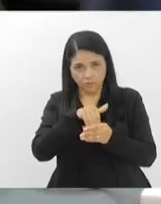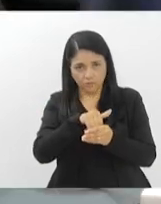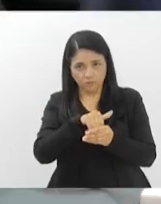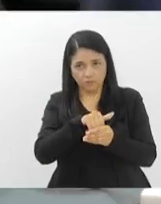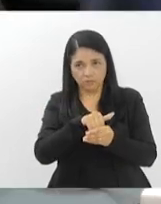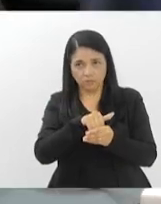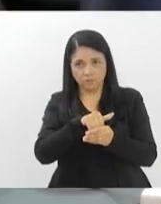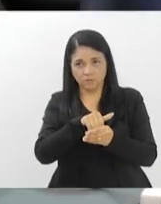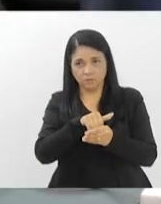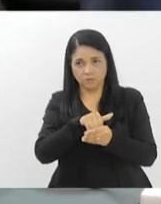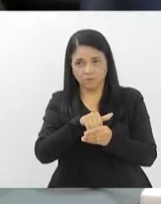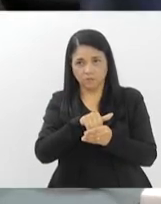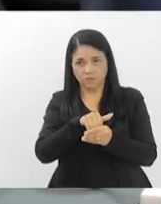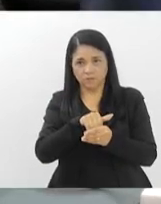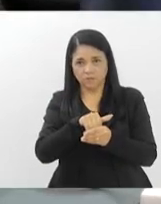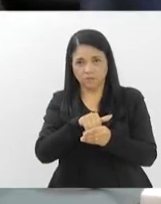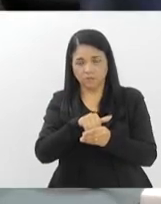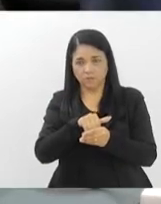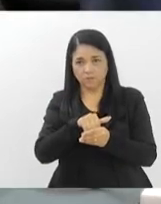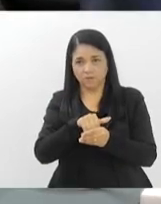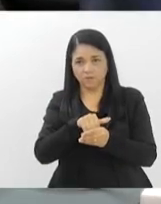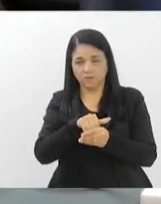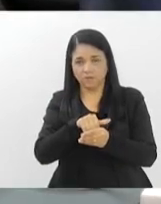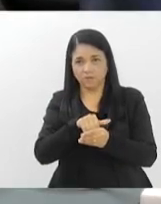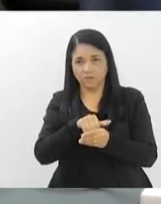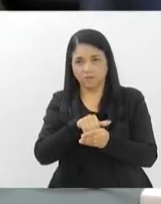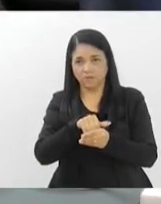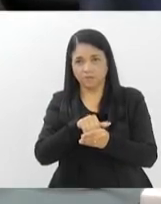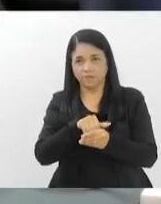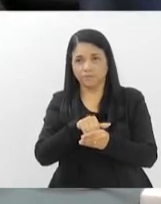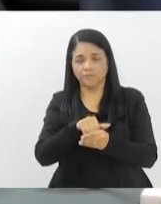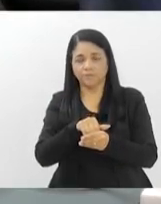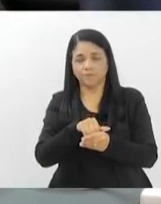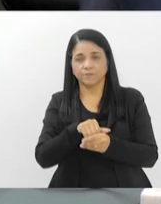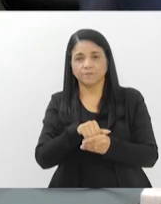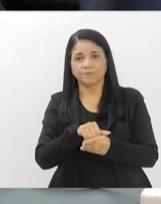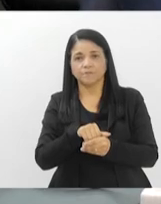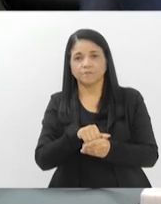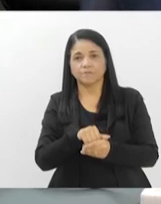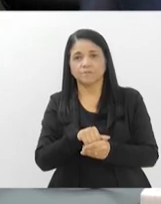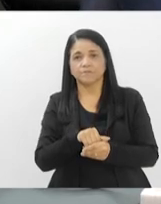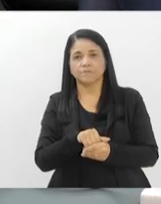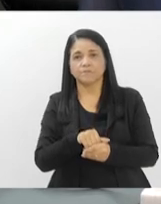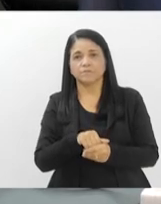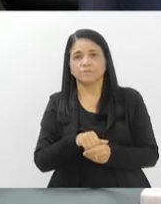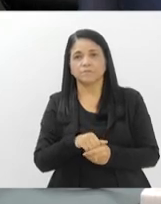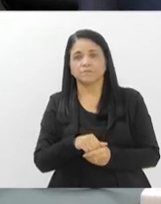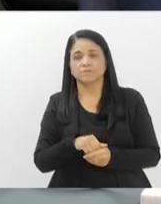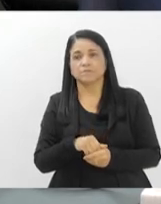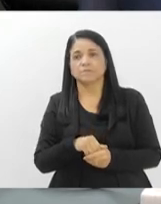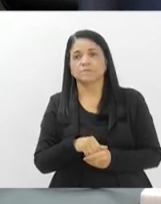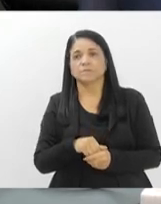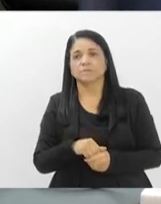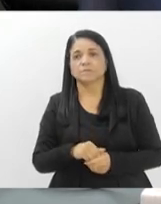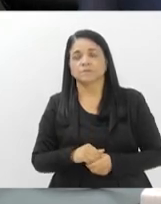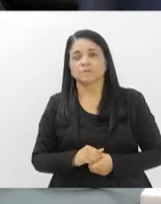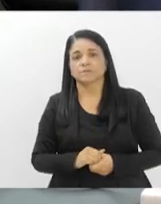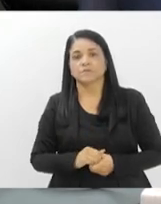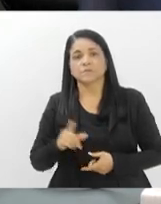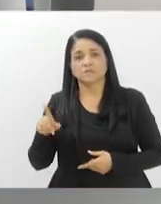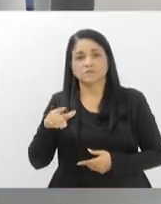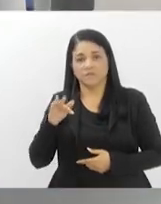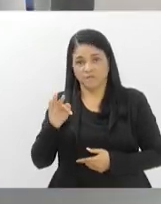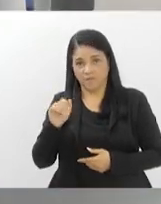com... O Delaroli votou, né? Porque o Delaroli chegou. Presidente. 1, 2, 3, 4, 5. O doutor Serginho não está presente. Mas se o